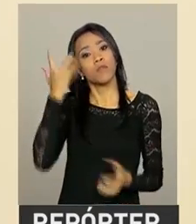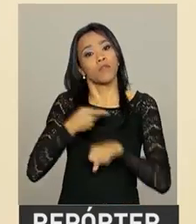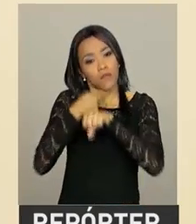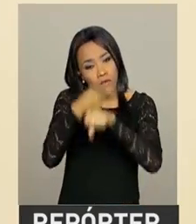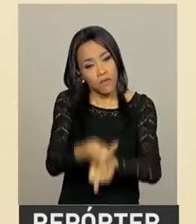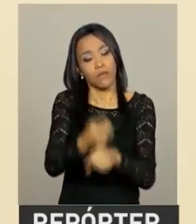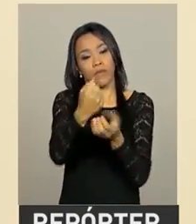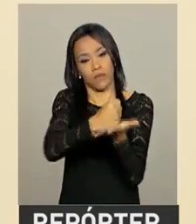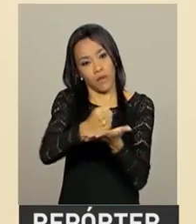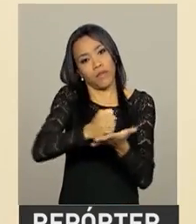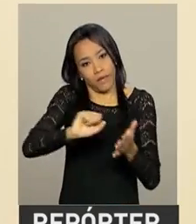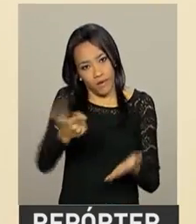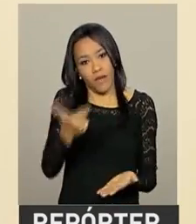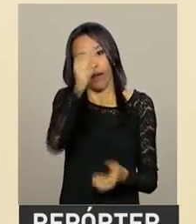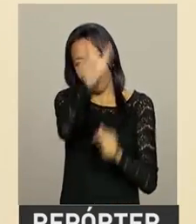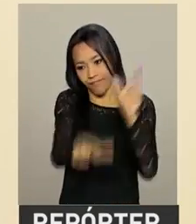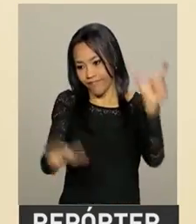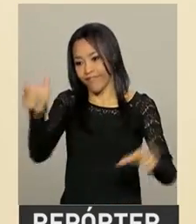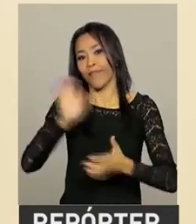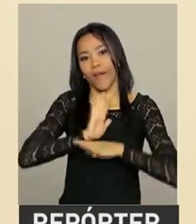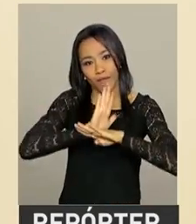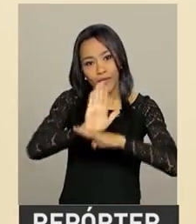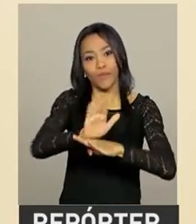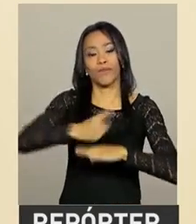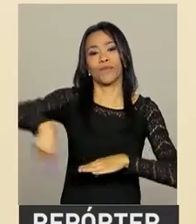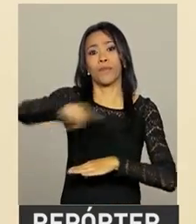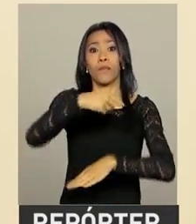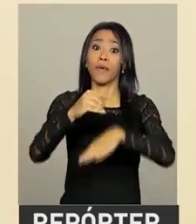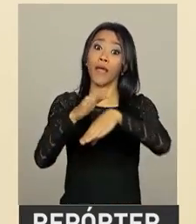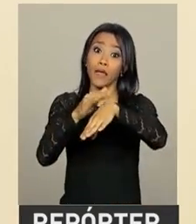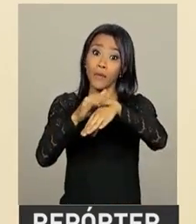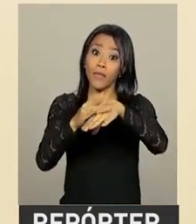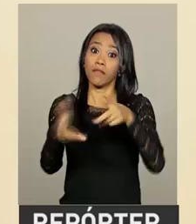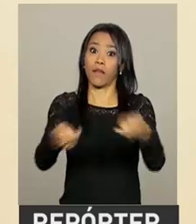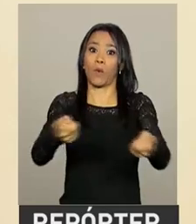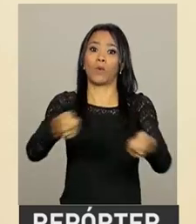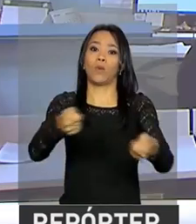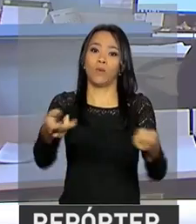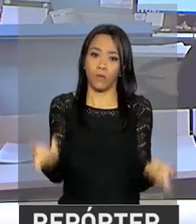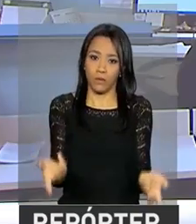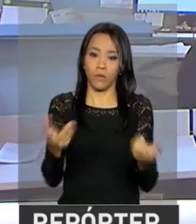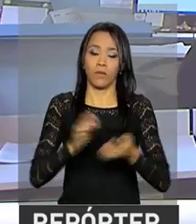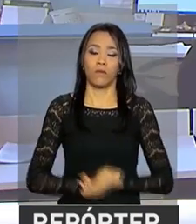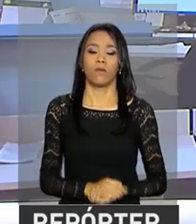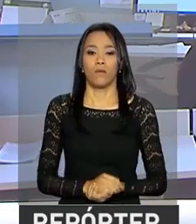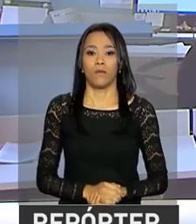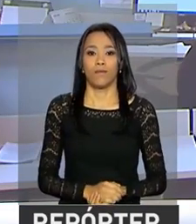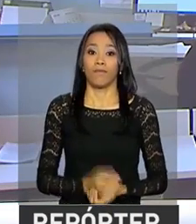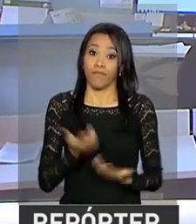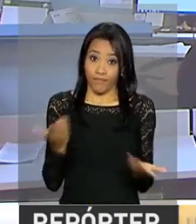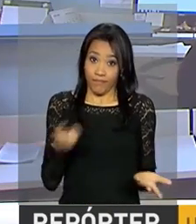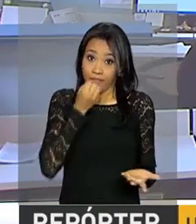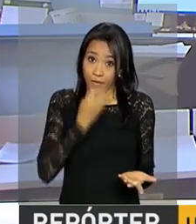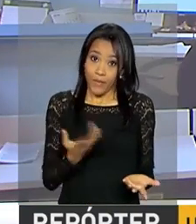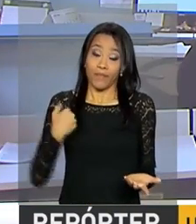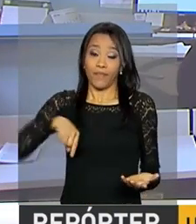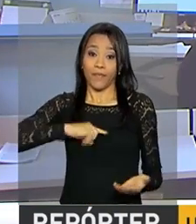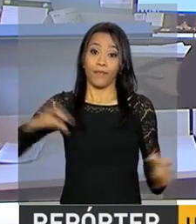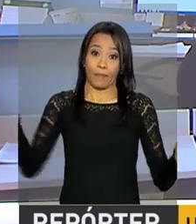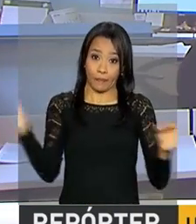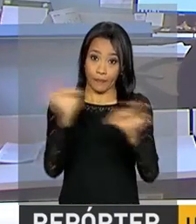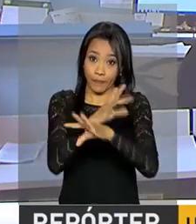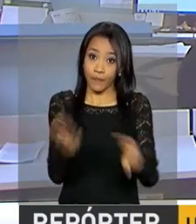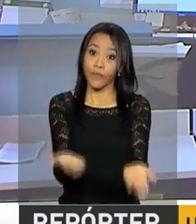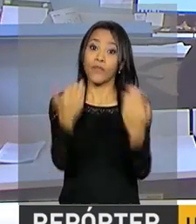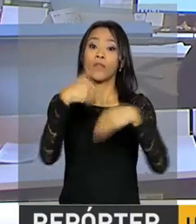e, claro, beneficia o paciente como um todo, no sentido que a doença dele vai ficar controlada. Bom, e nós ficamos por aqui, voltamos